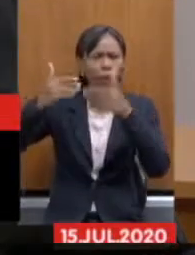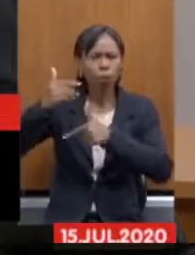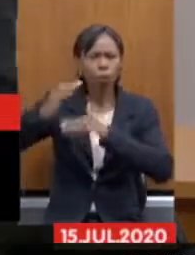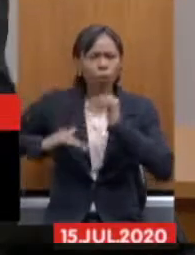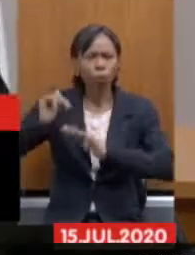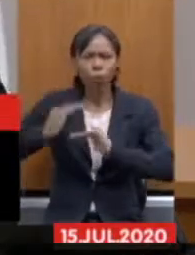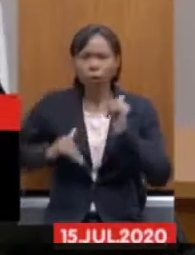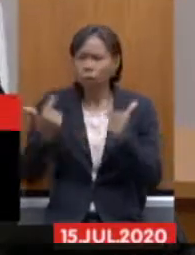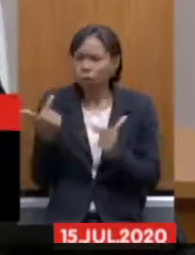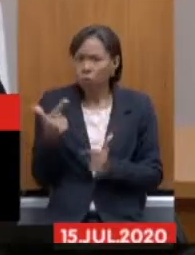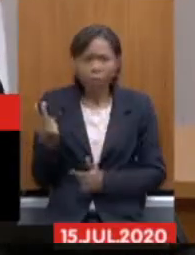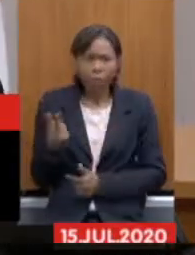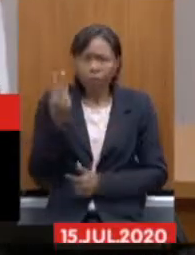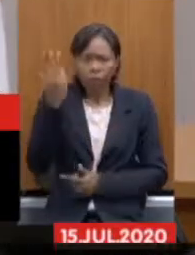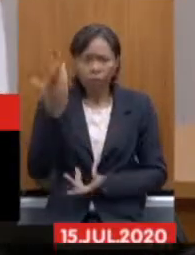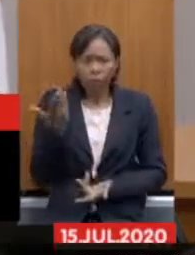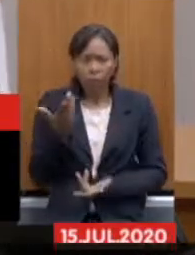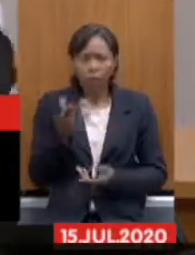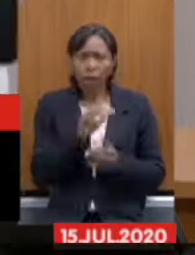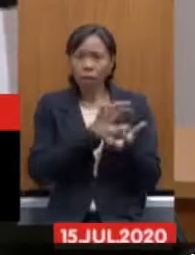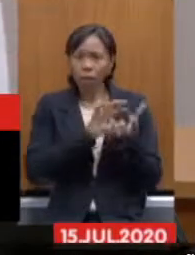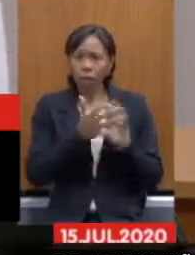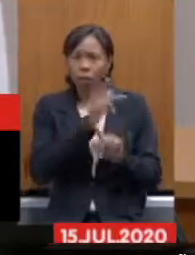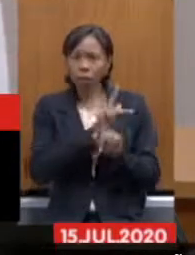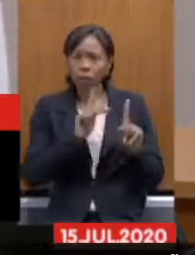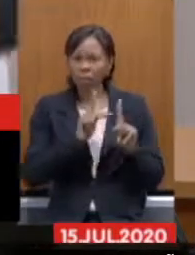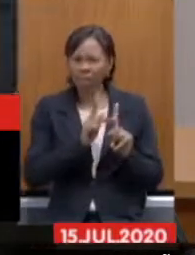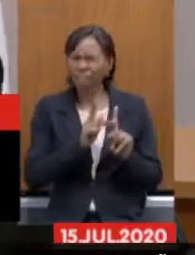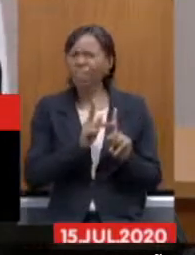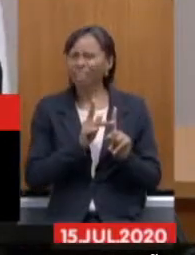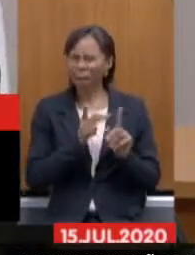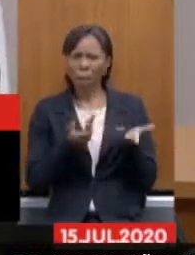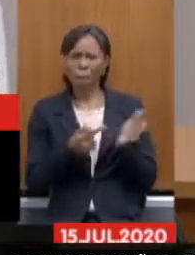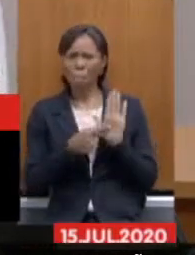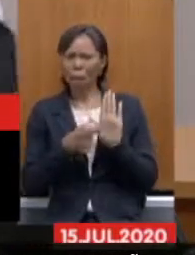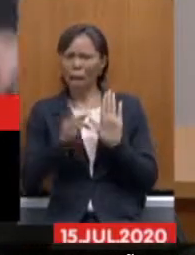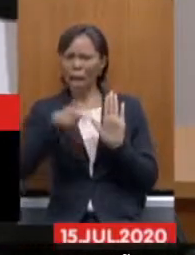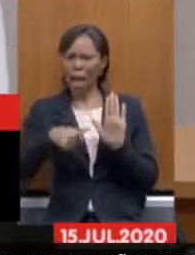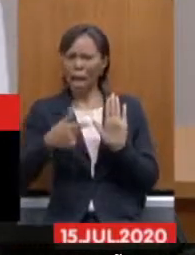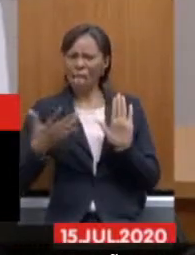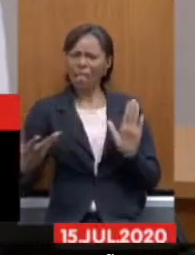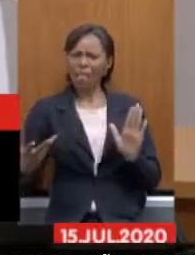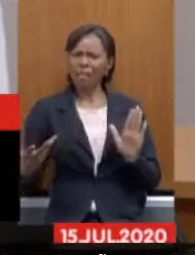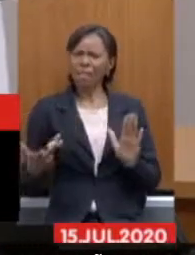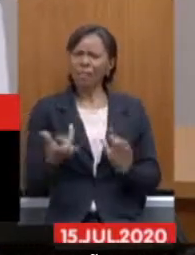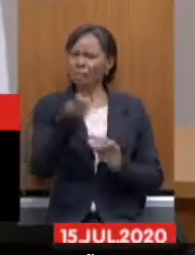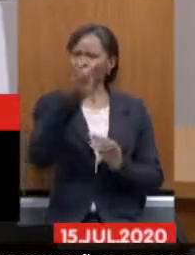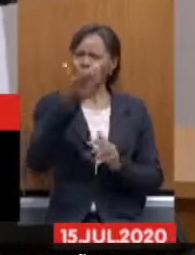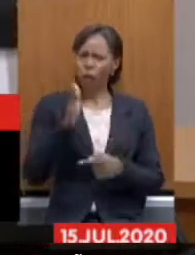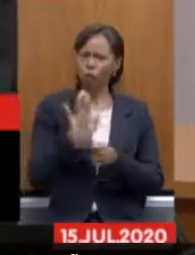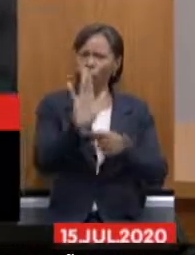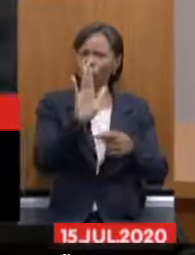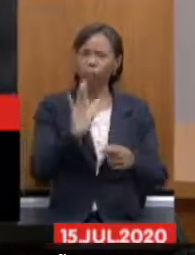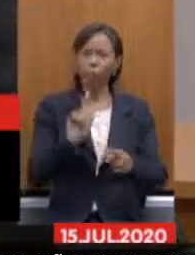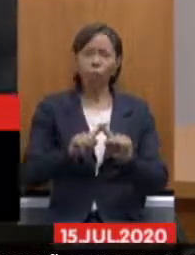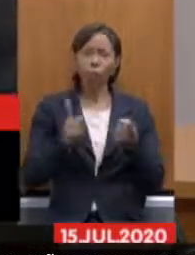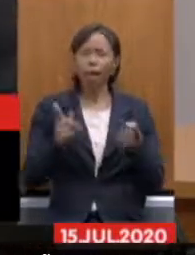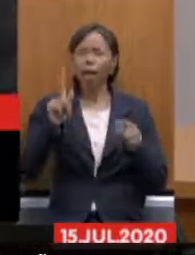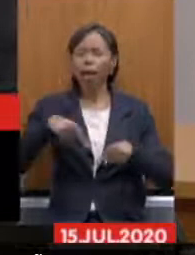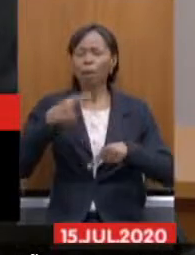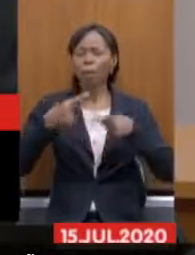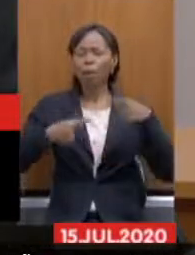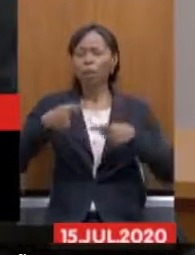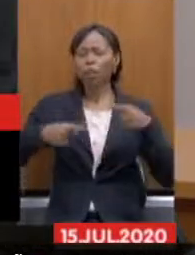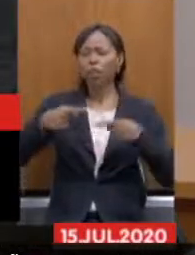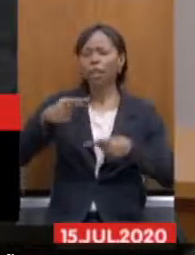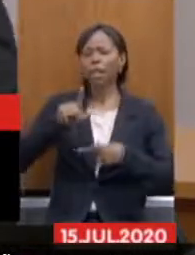e essa reforma da previdência está sendo vendido aí como a salvação ela faz parte também da dinâmica da política